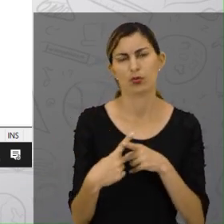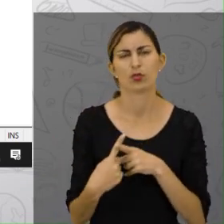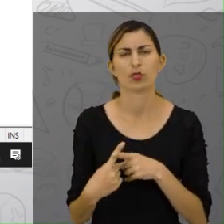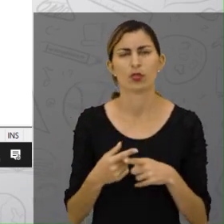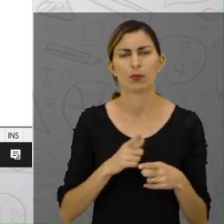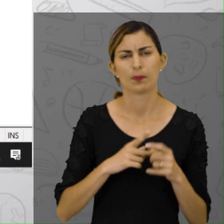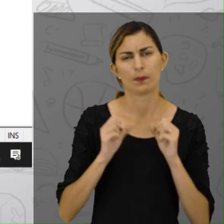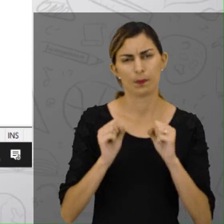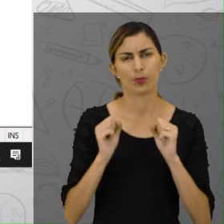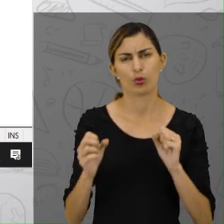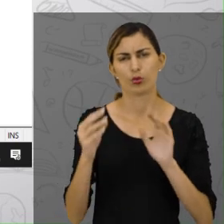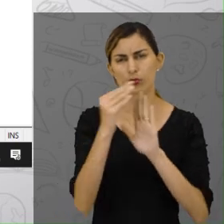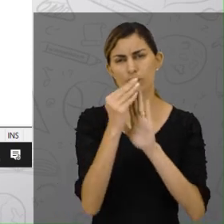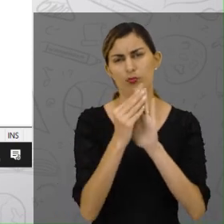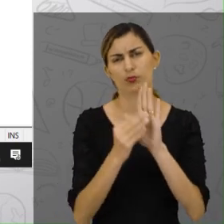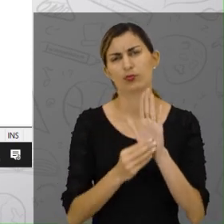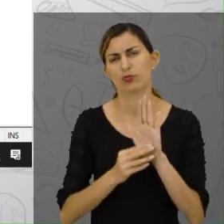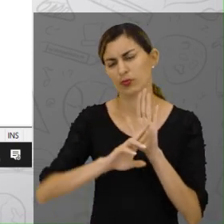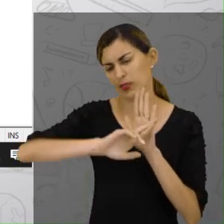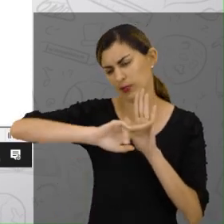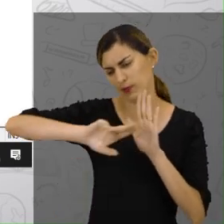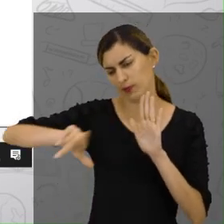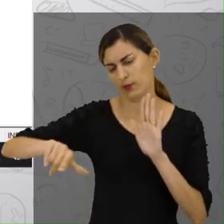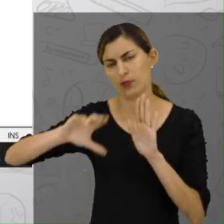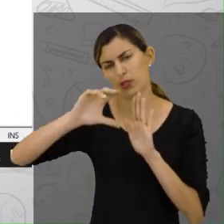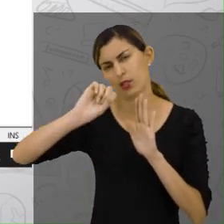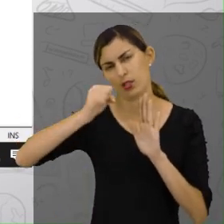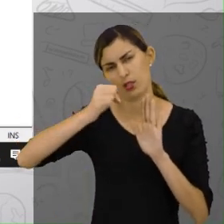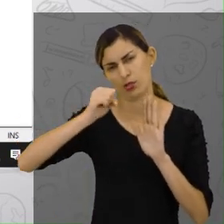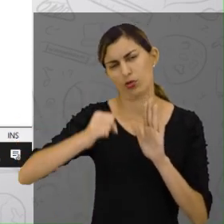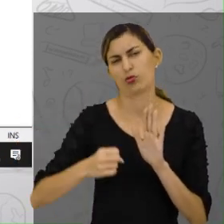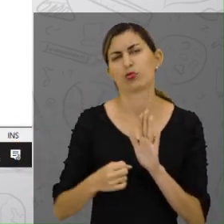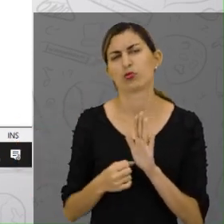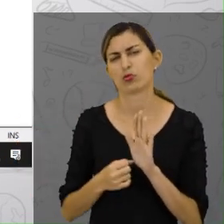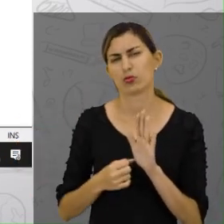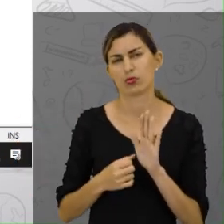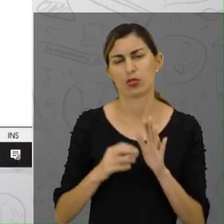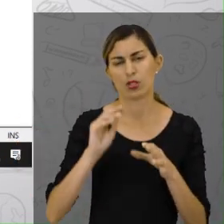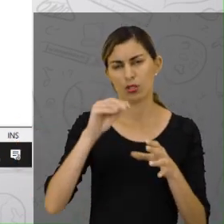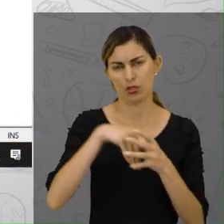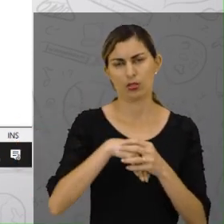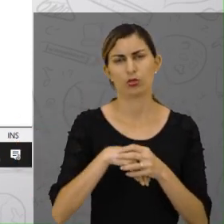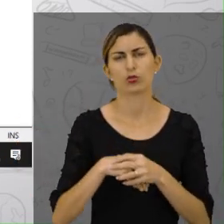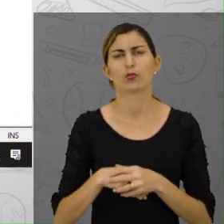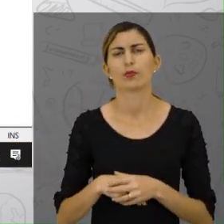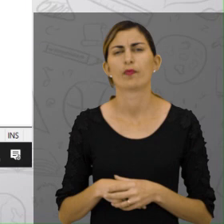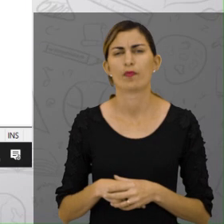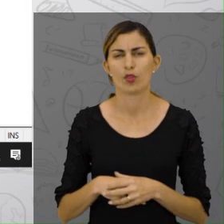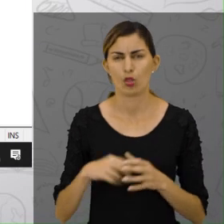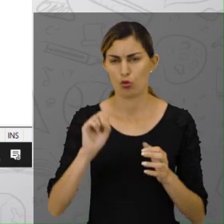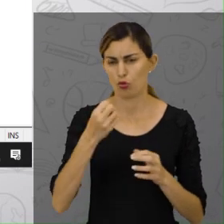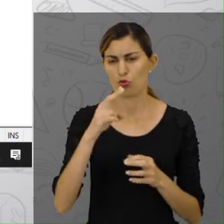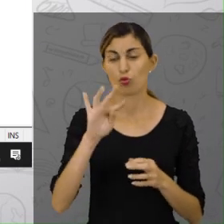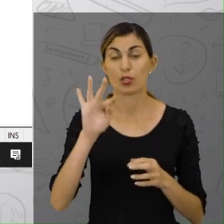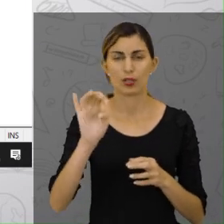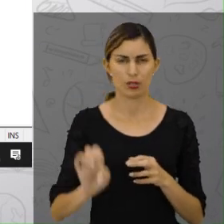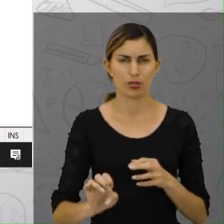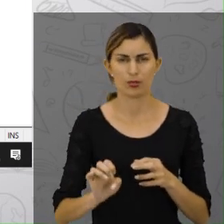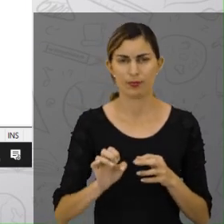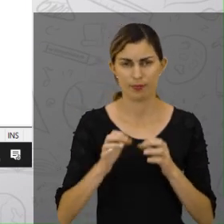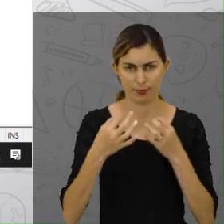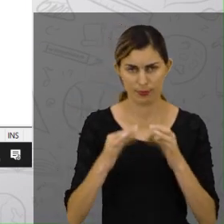porque a gente pode inserir vários casos dentro do